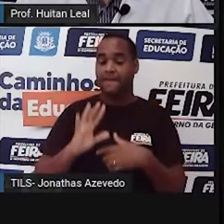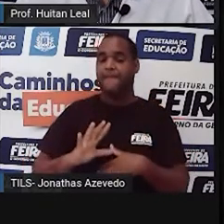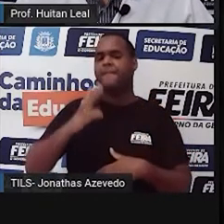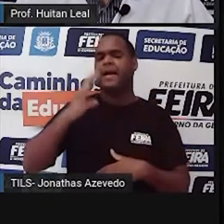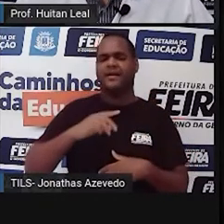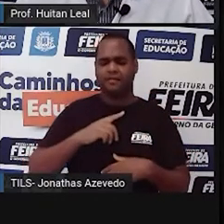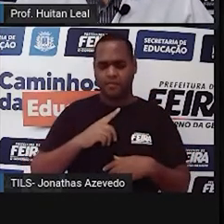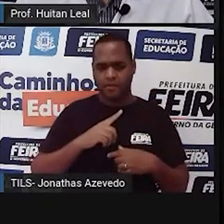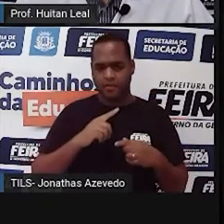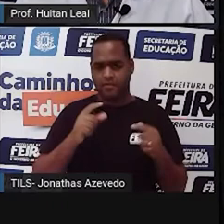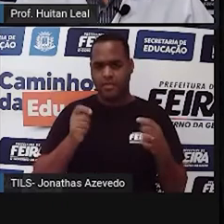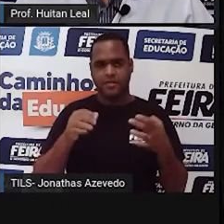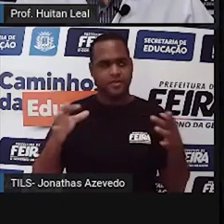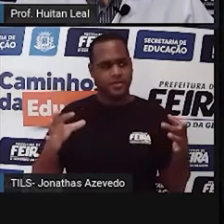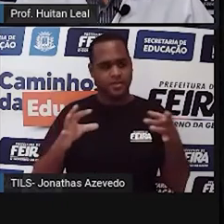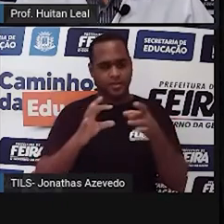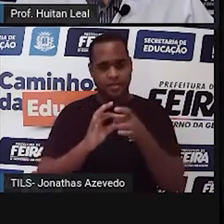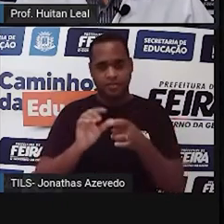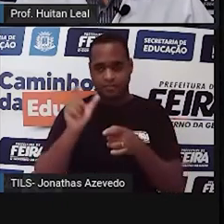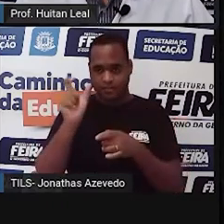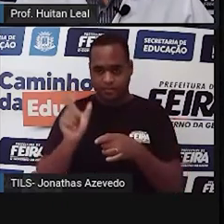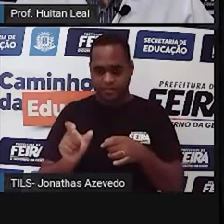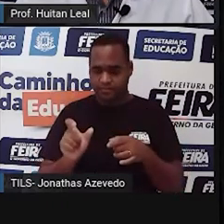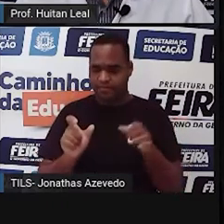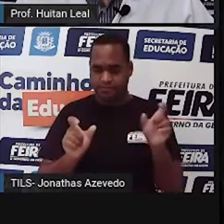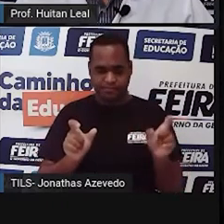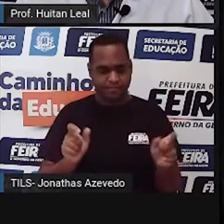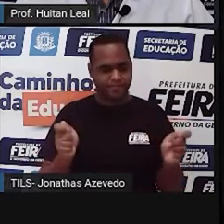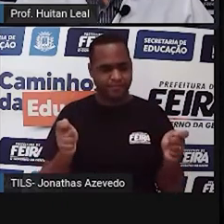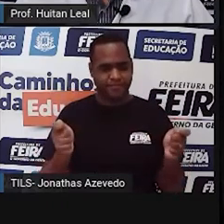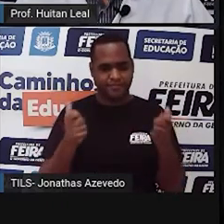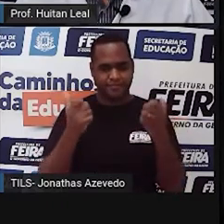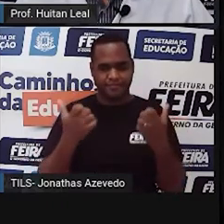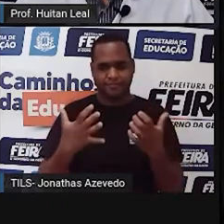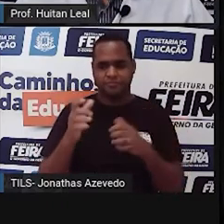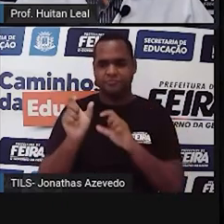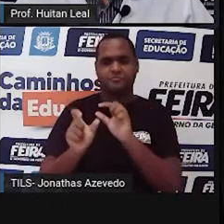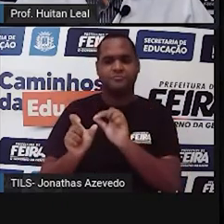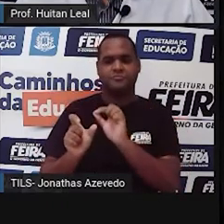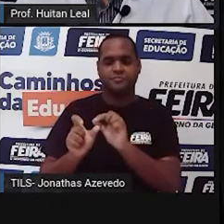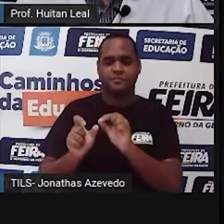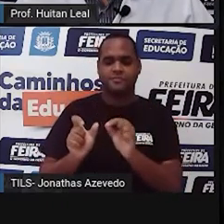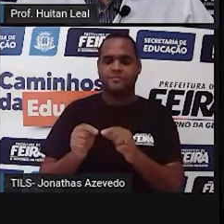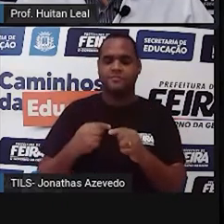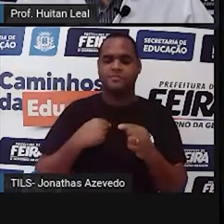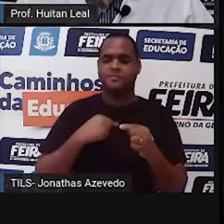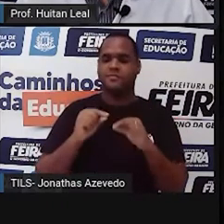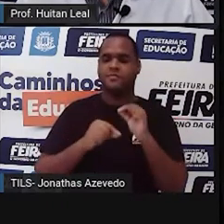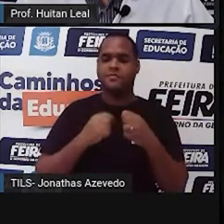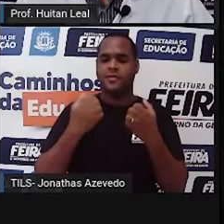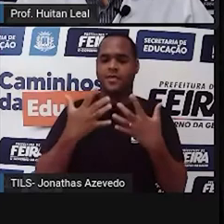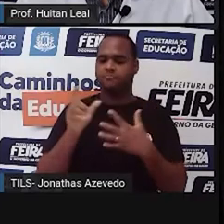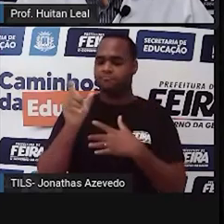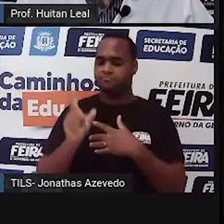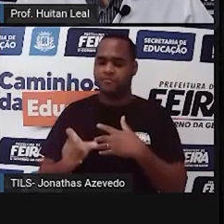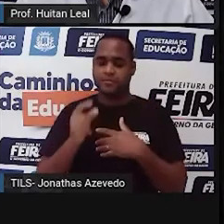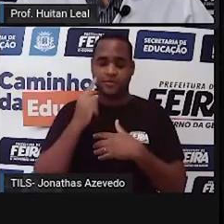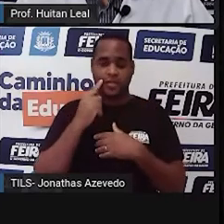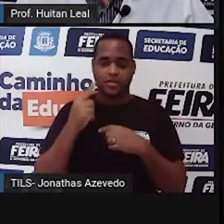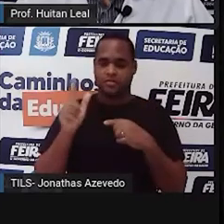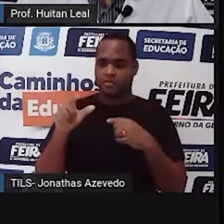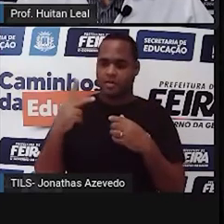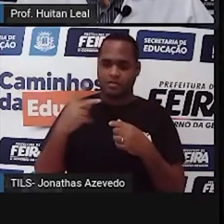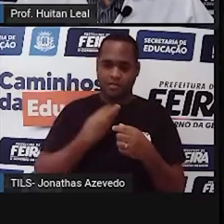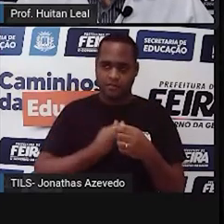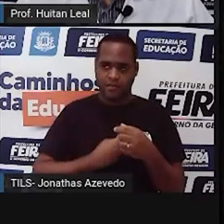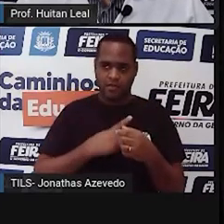que ligam o sujeito ao seu predicativo. O que é o predicativo? É uma característica, um estado